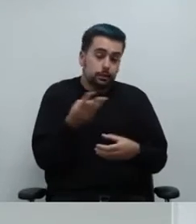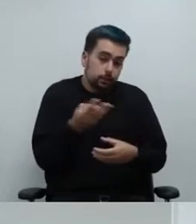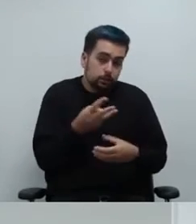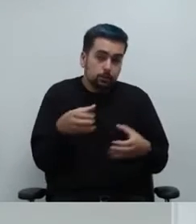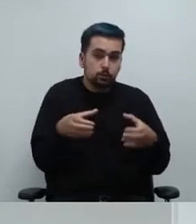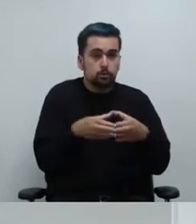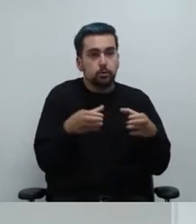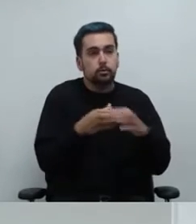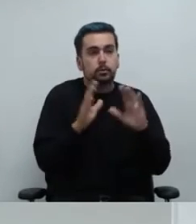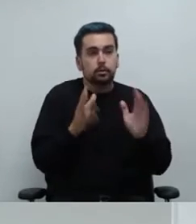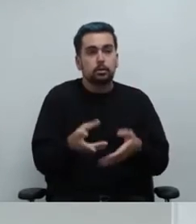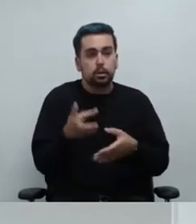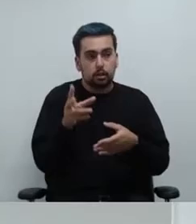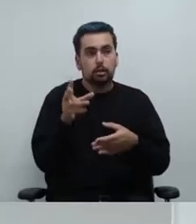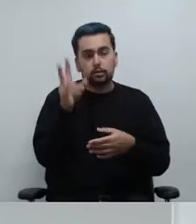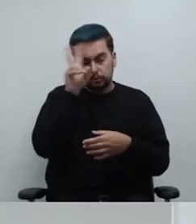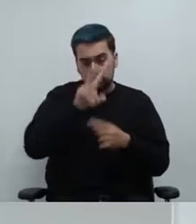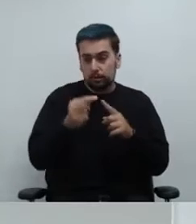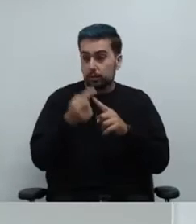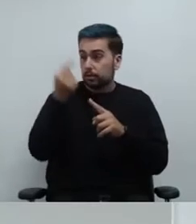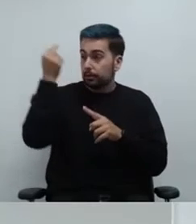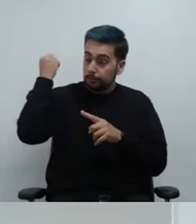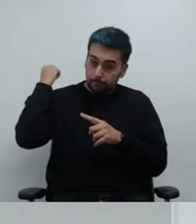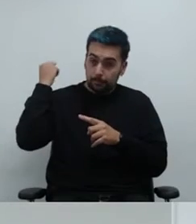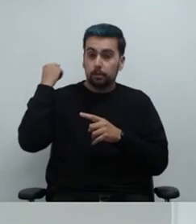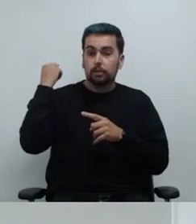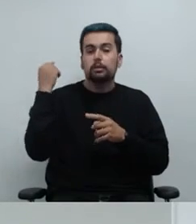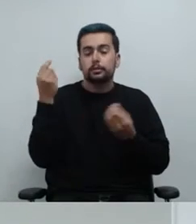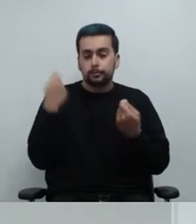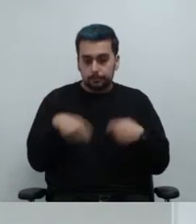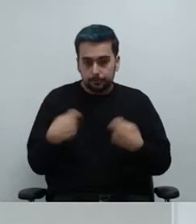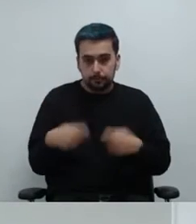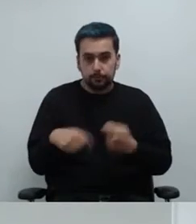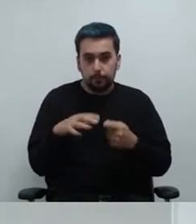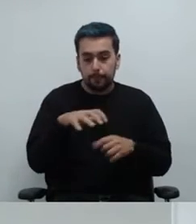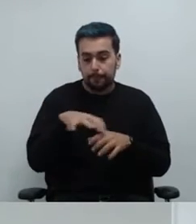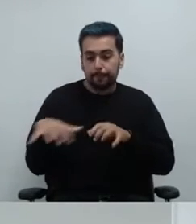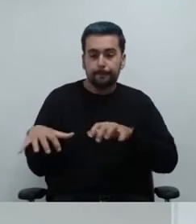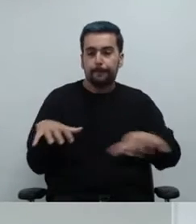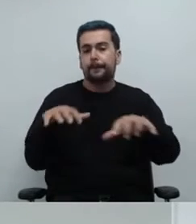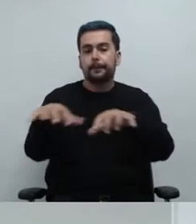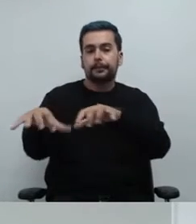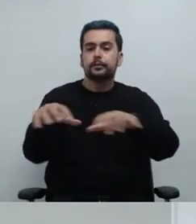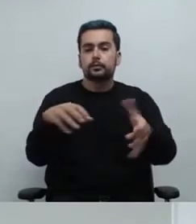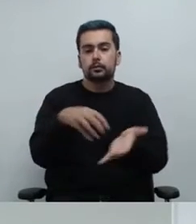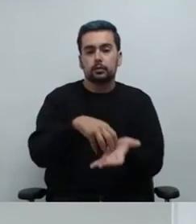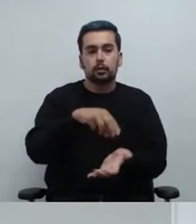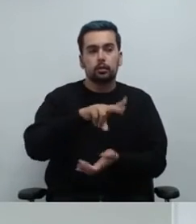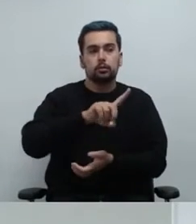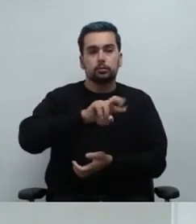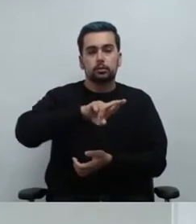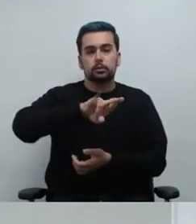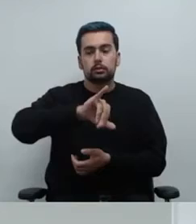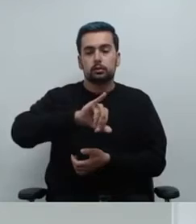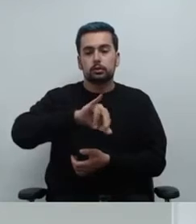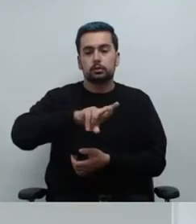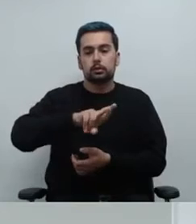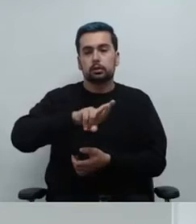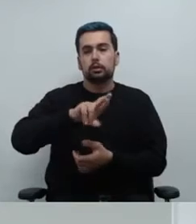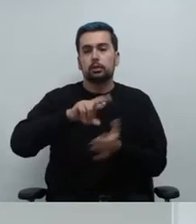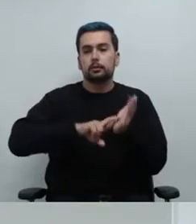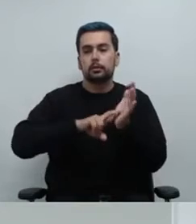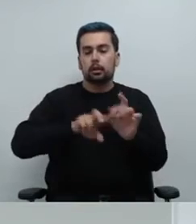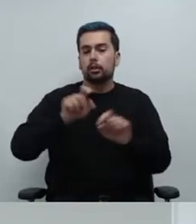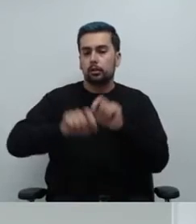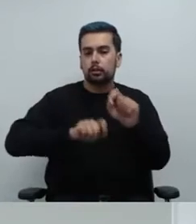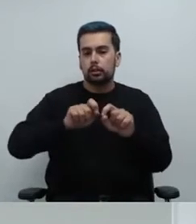grupos historicamente vulneráveis. Então, desmembrar o núcleo apenas com a criação de um único cargo representaria, né,